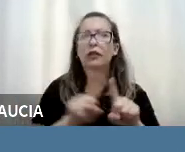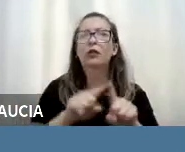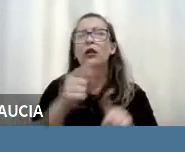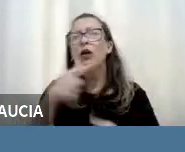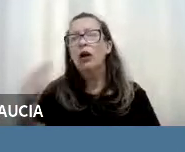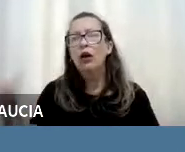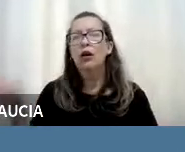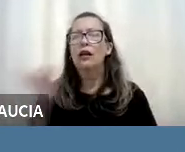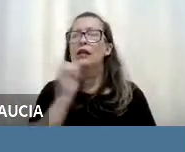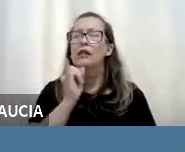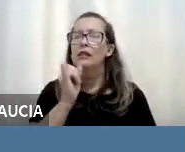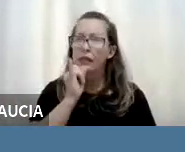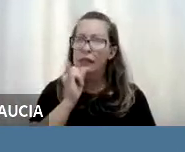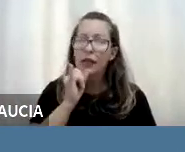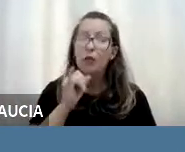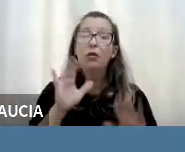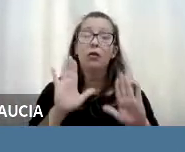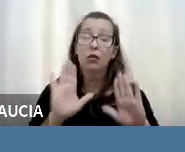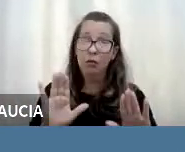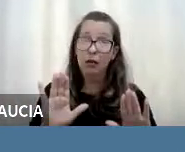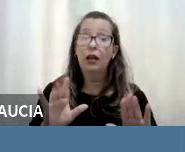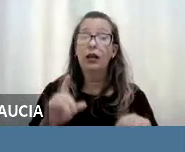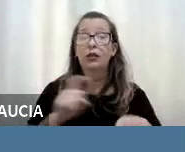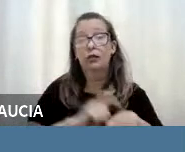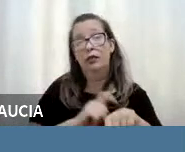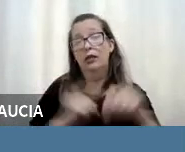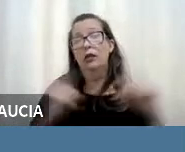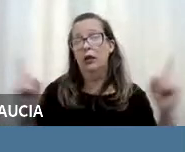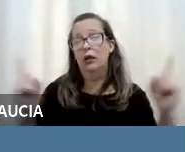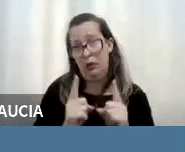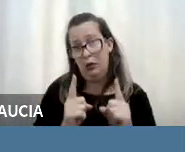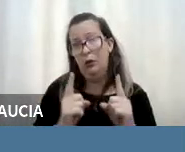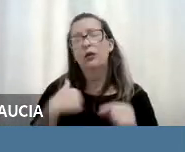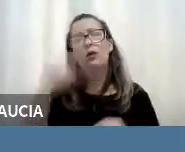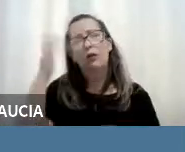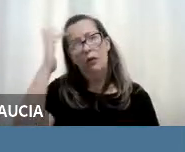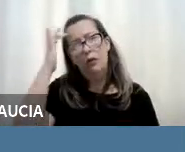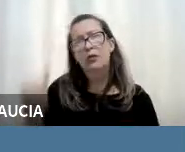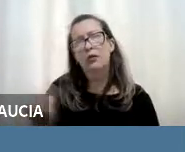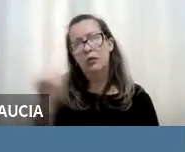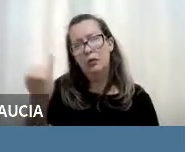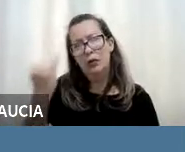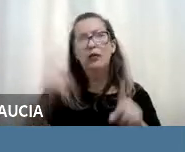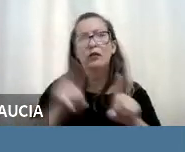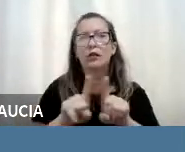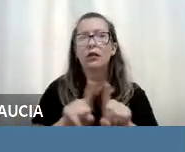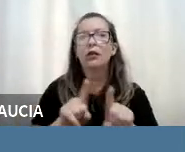dar, mas o tempo é curto e eu acho importante também ouvir